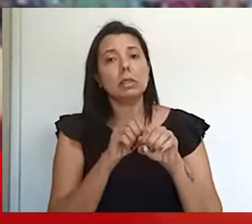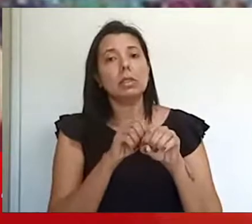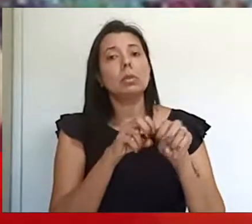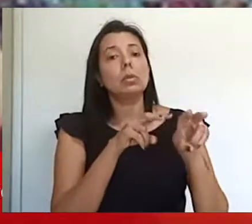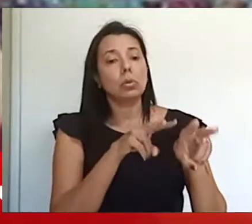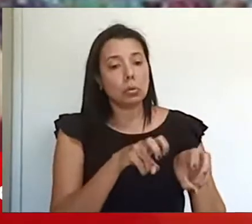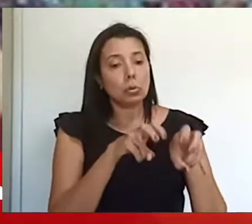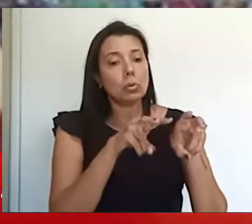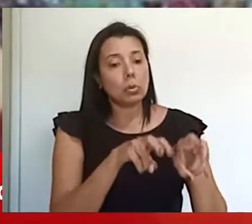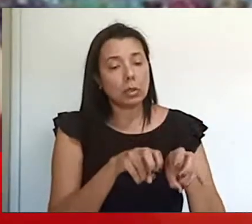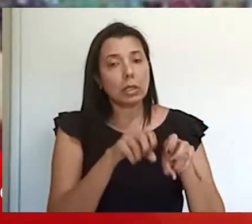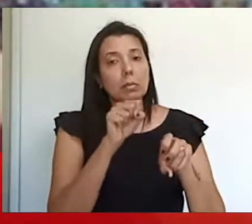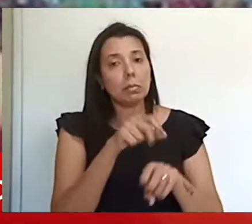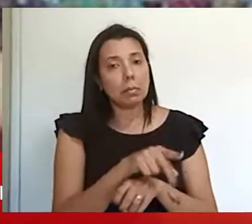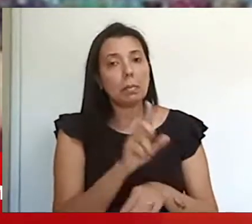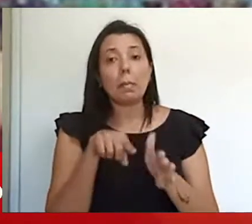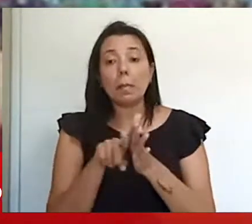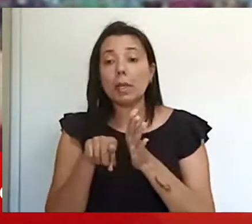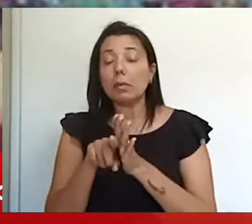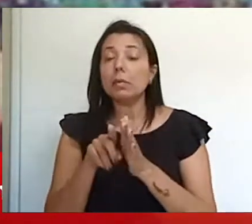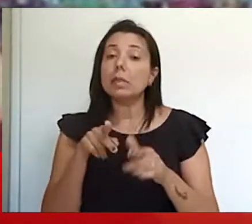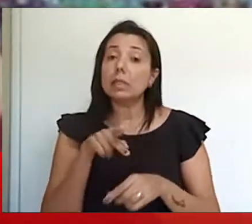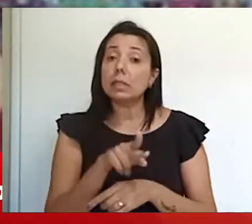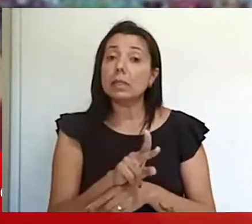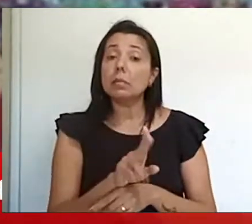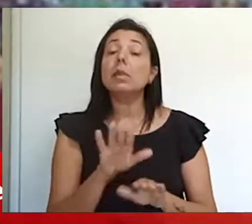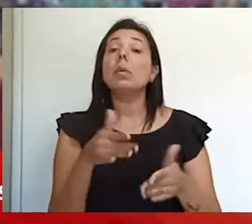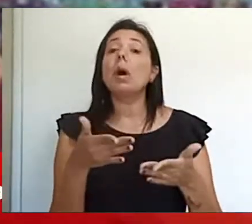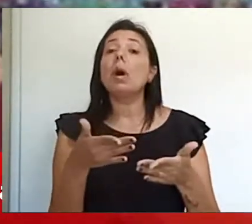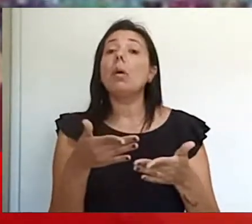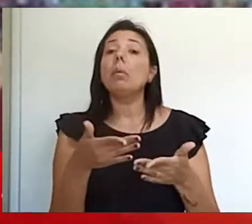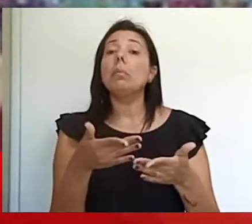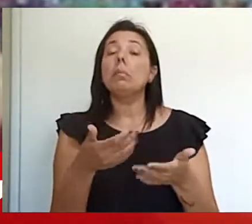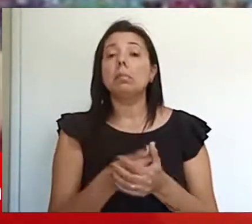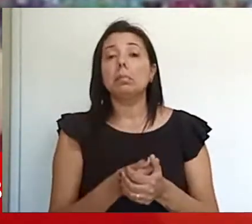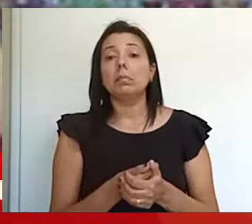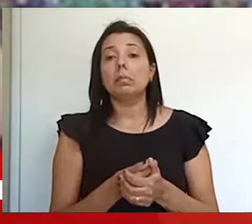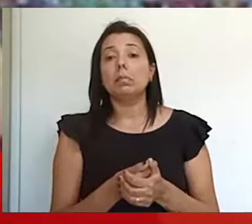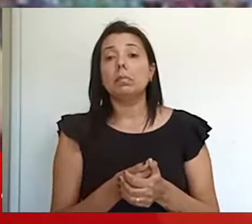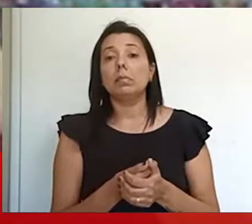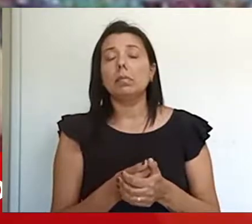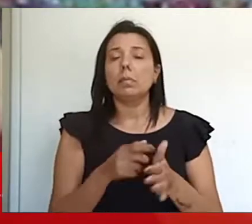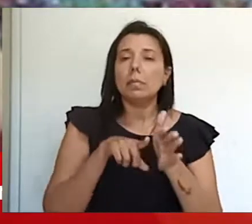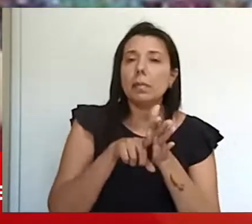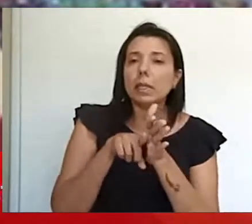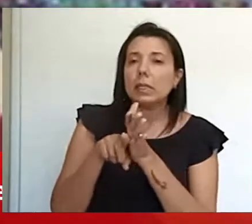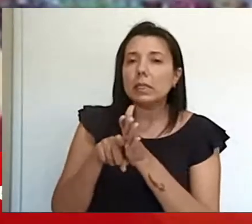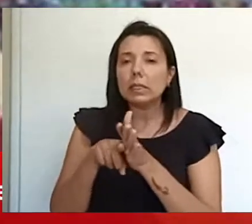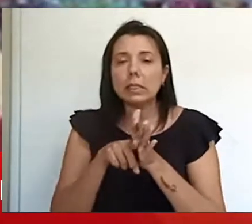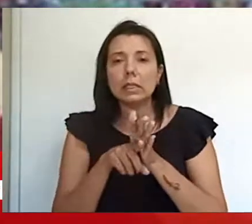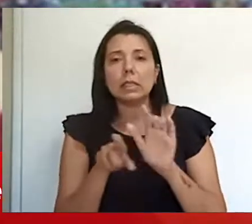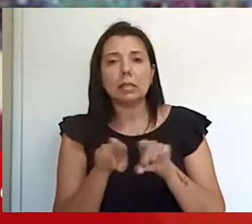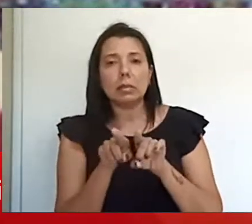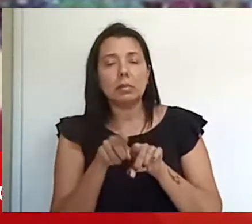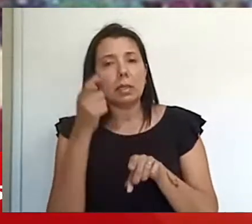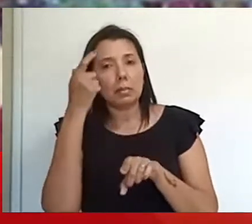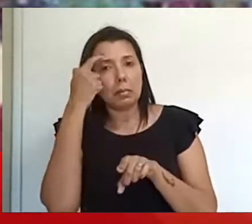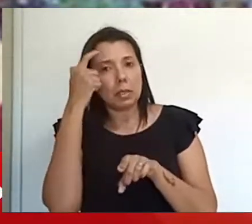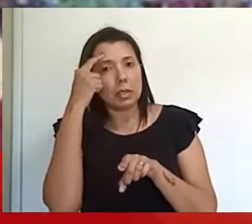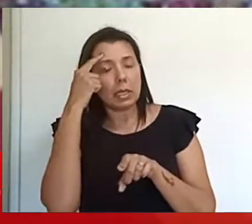sempre, que educação e que campo? Sabendo que a gente precisa também pensar a integração campo e